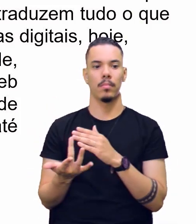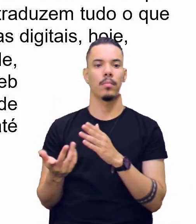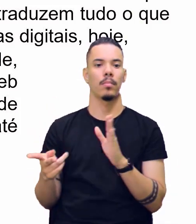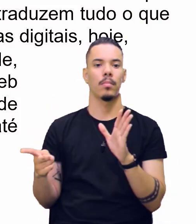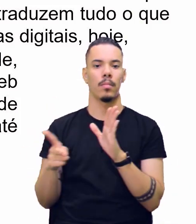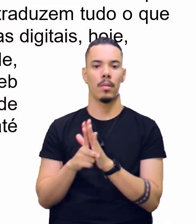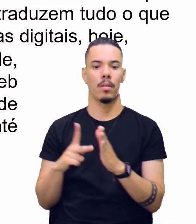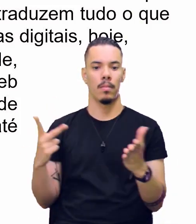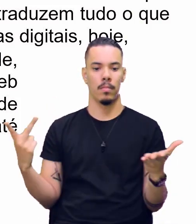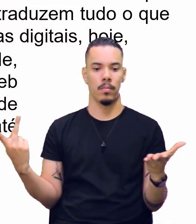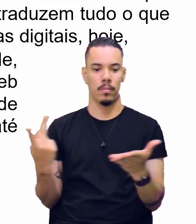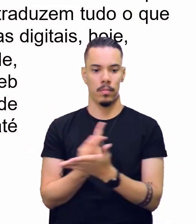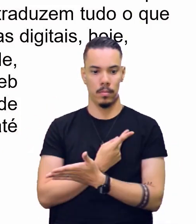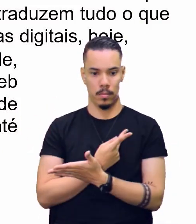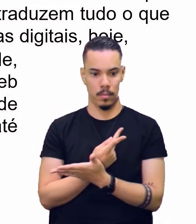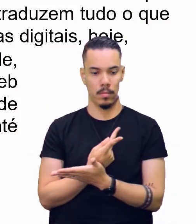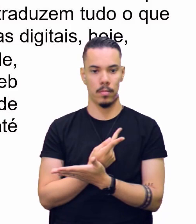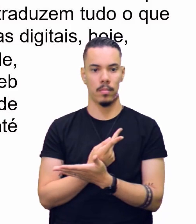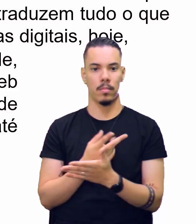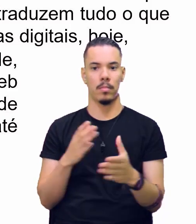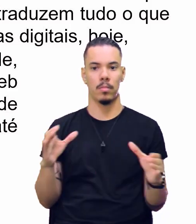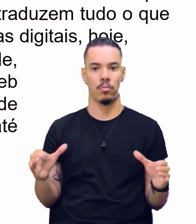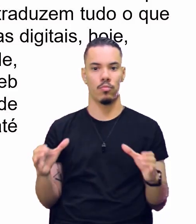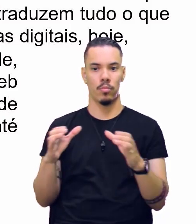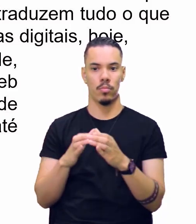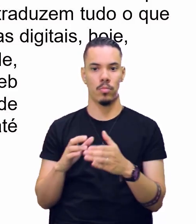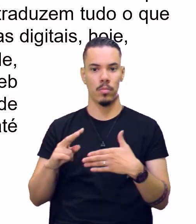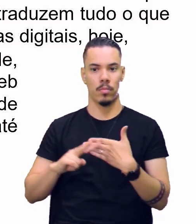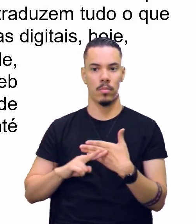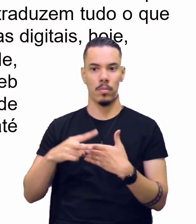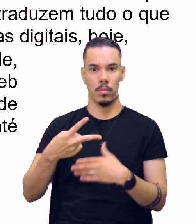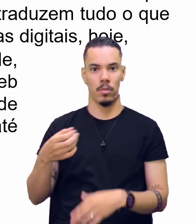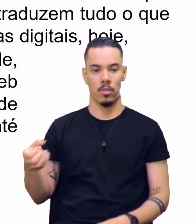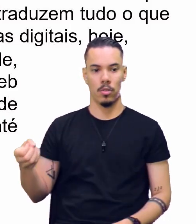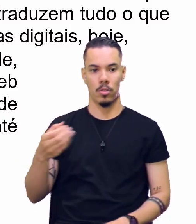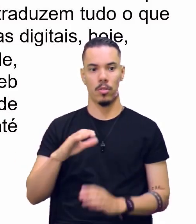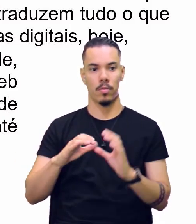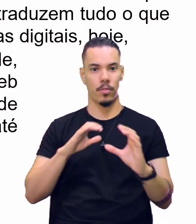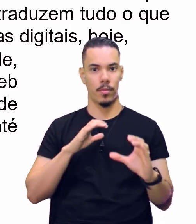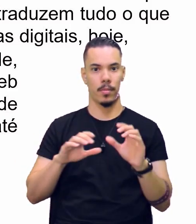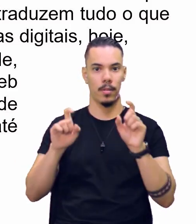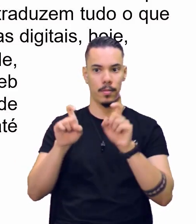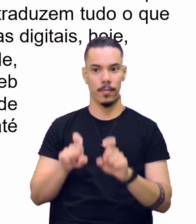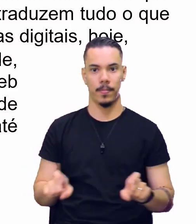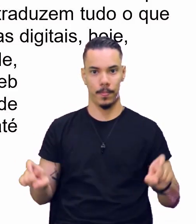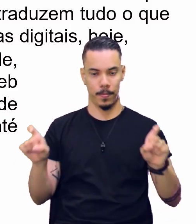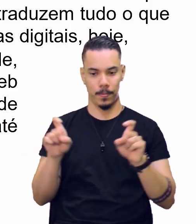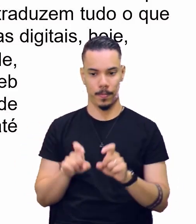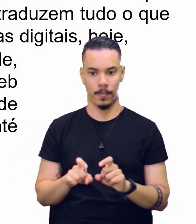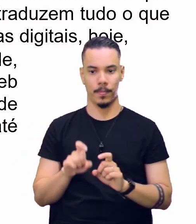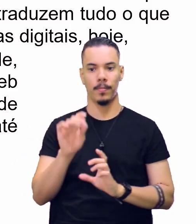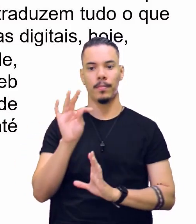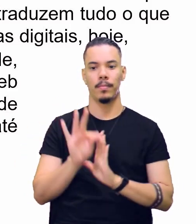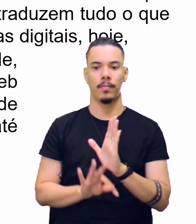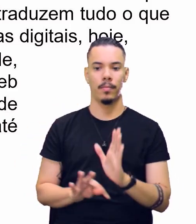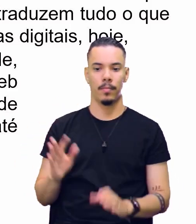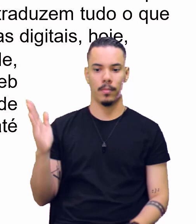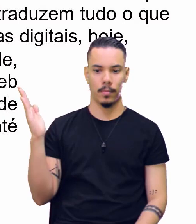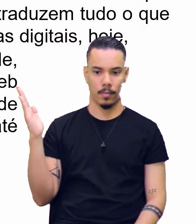virtudes e efeitos colaterais na nova comunicação digital. Esse daqui é um texto de